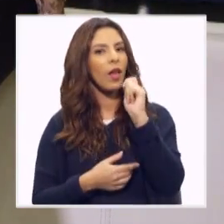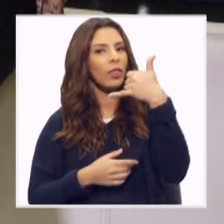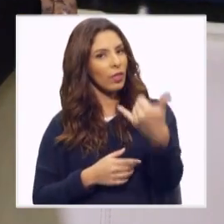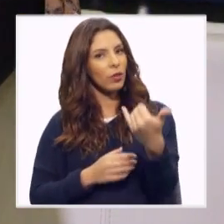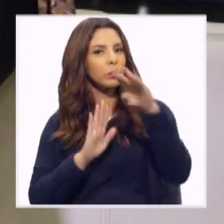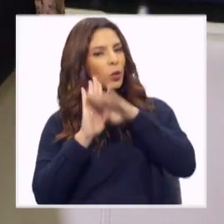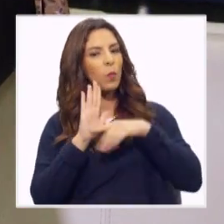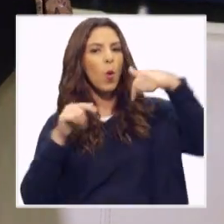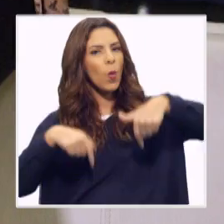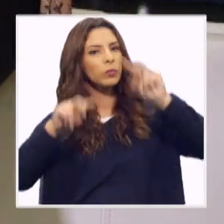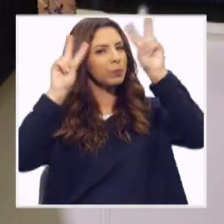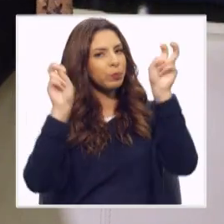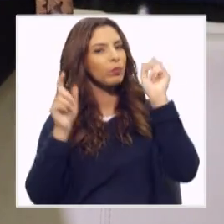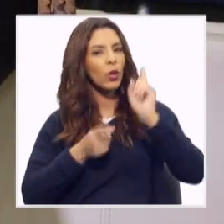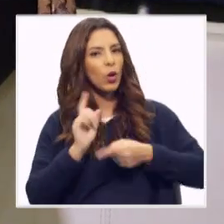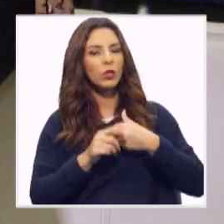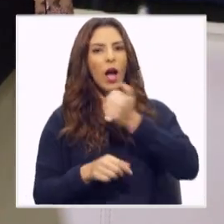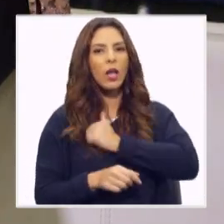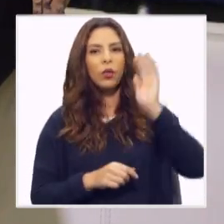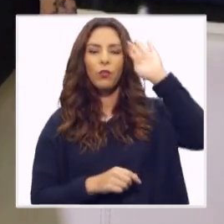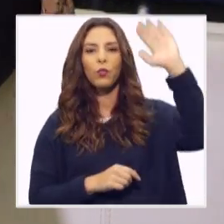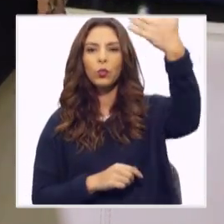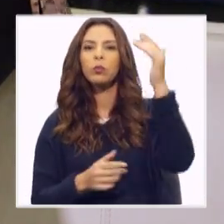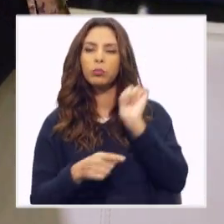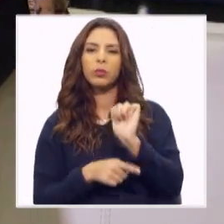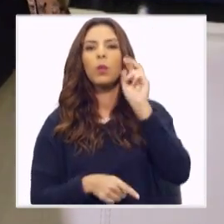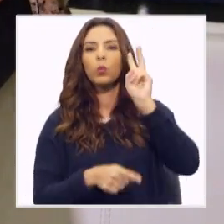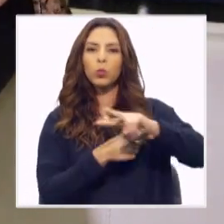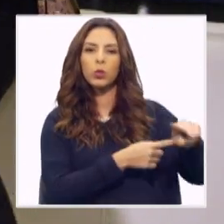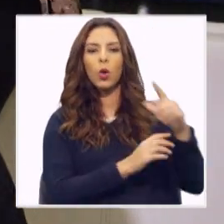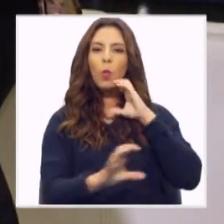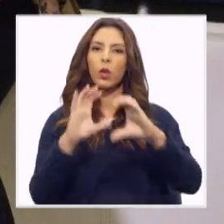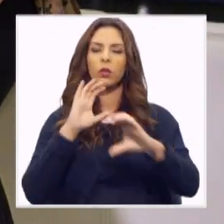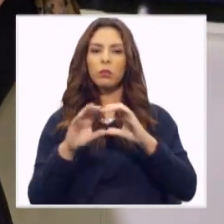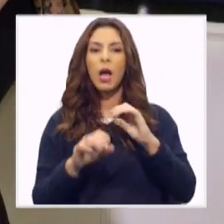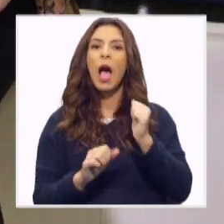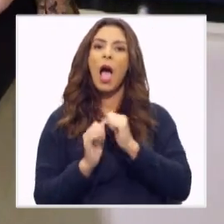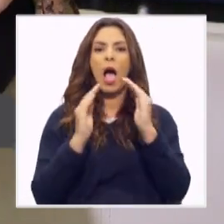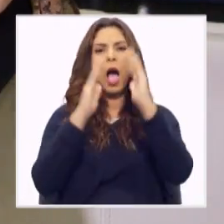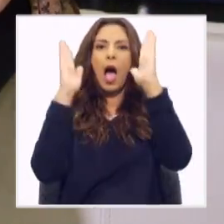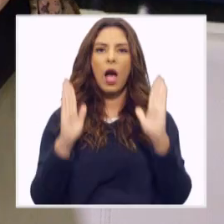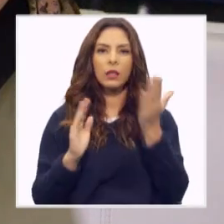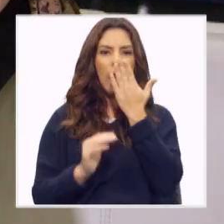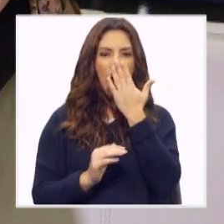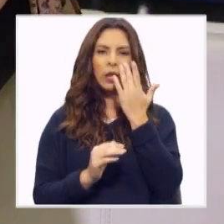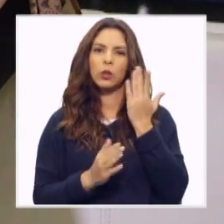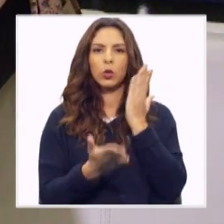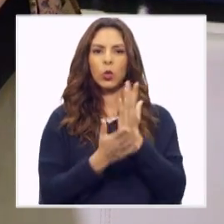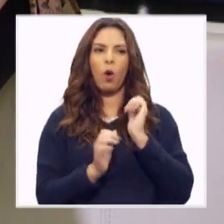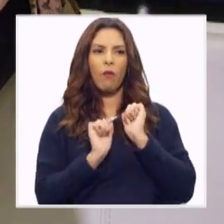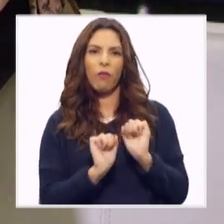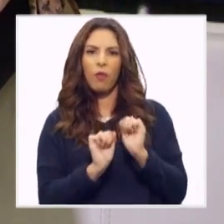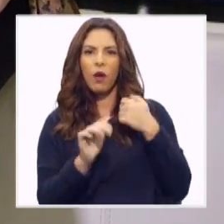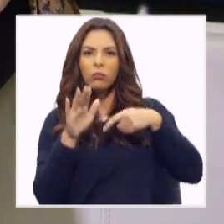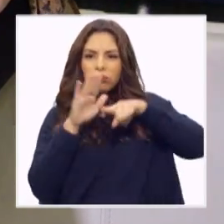Seja bem-vindo ao E2. Hoje recebemos-te na Casa do Futuro, no Museu das Comunicações. A casa deixou de ser apenas o nosso porto de